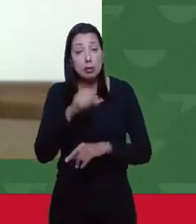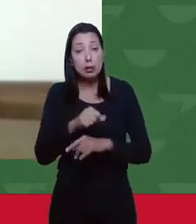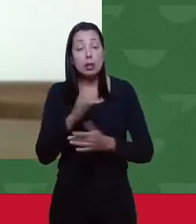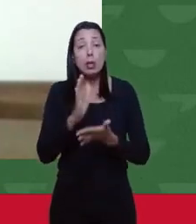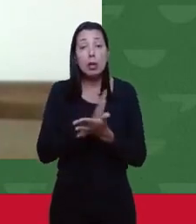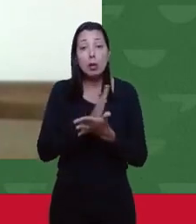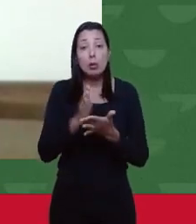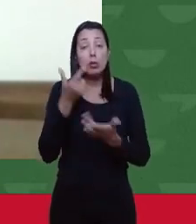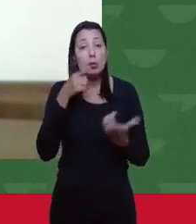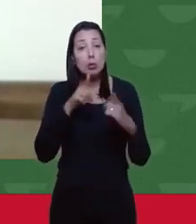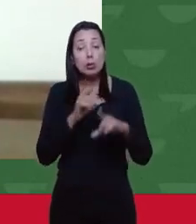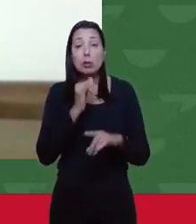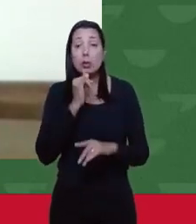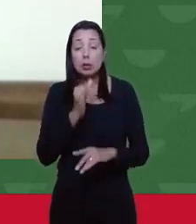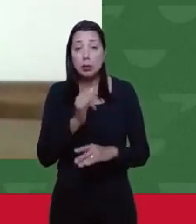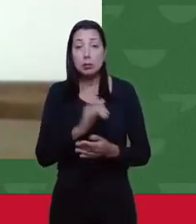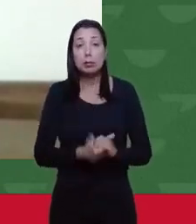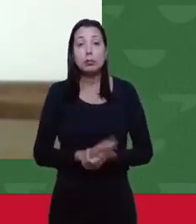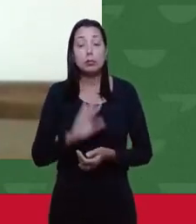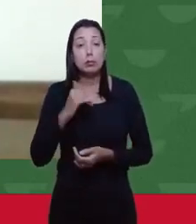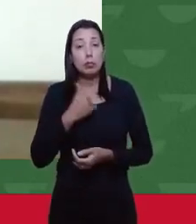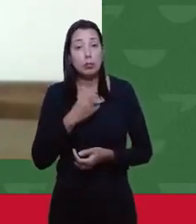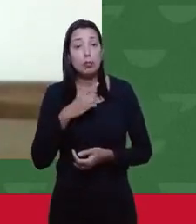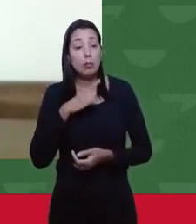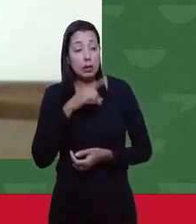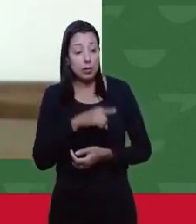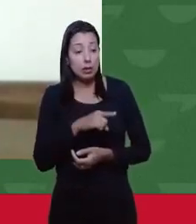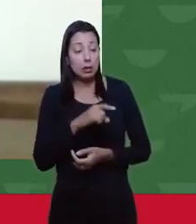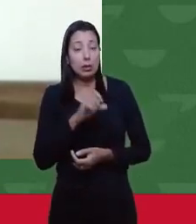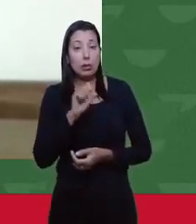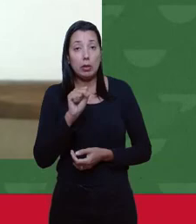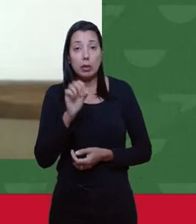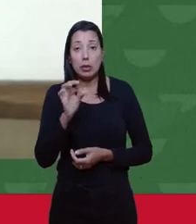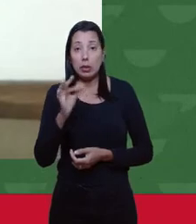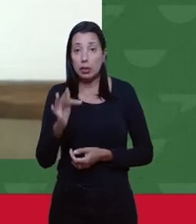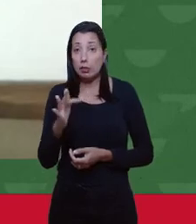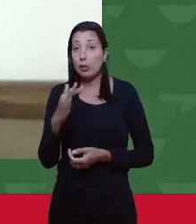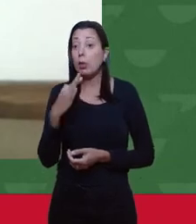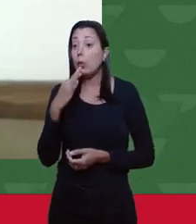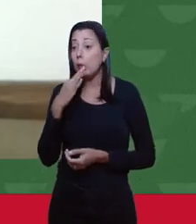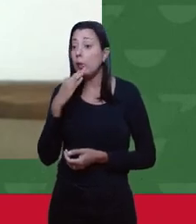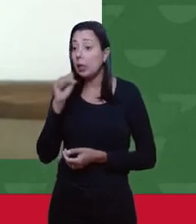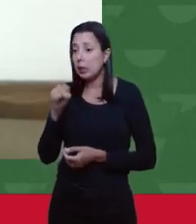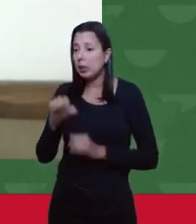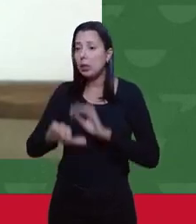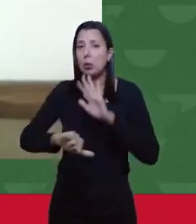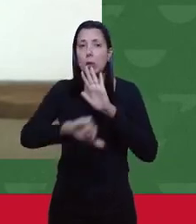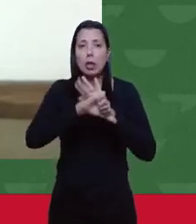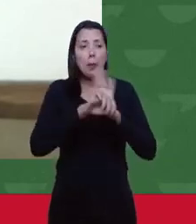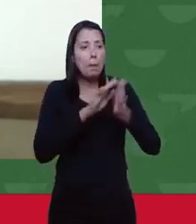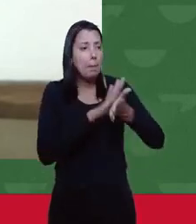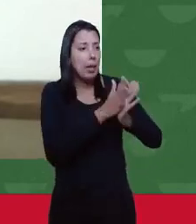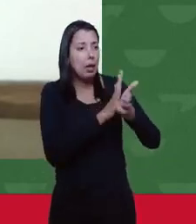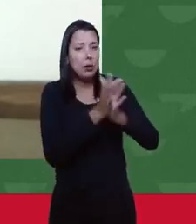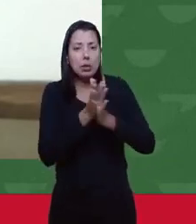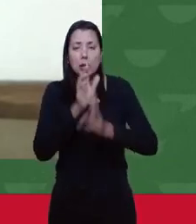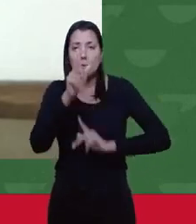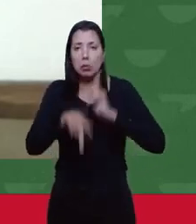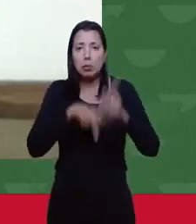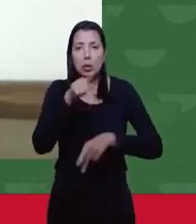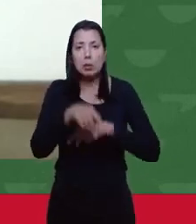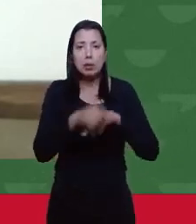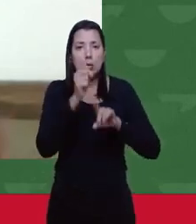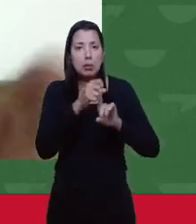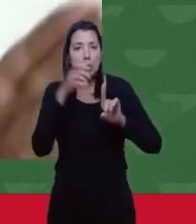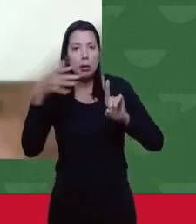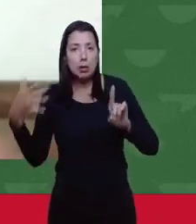alguns ganhos, como, por exemplo, nós tivemos aí o STF reconhecendo o crime de discriminação à população